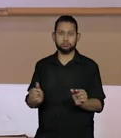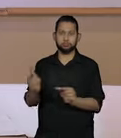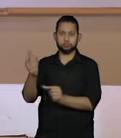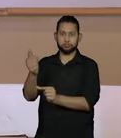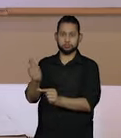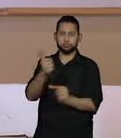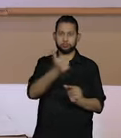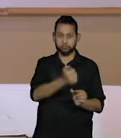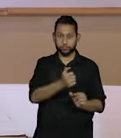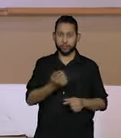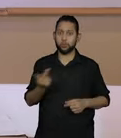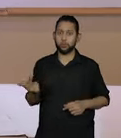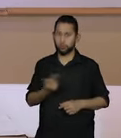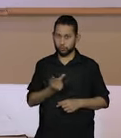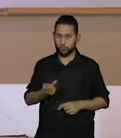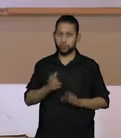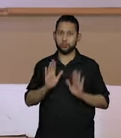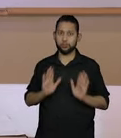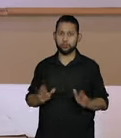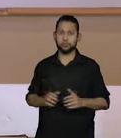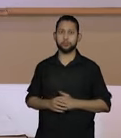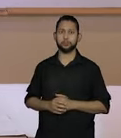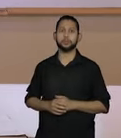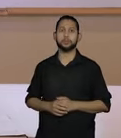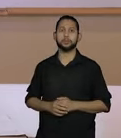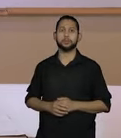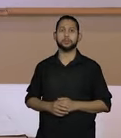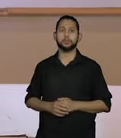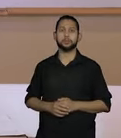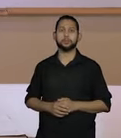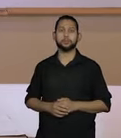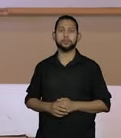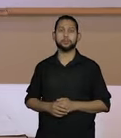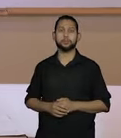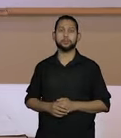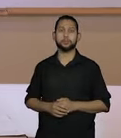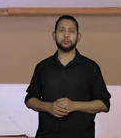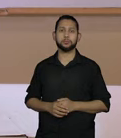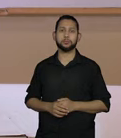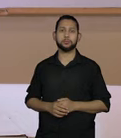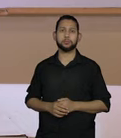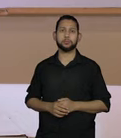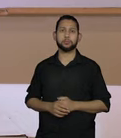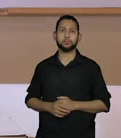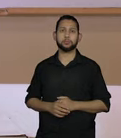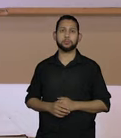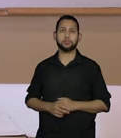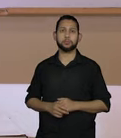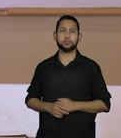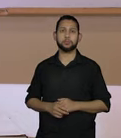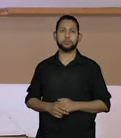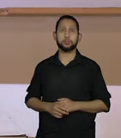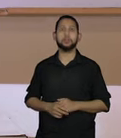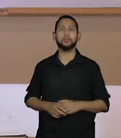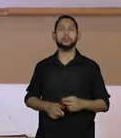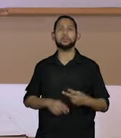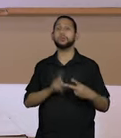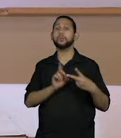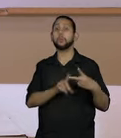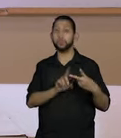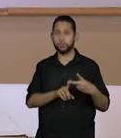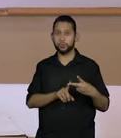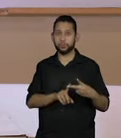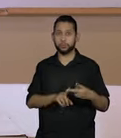os ácidos que a gente vai usar. Na sequência, a gente